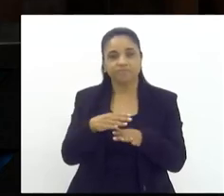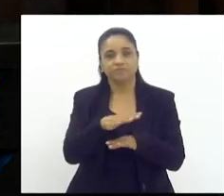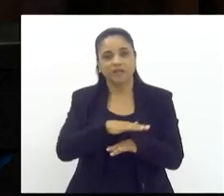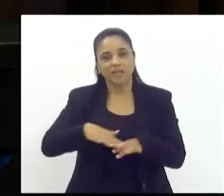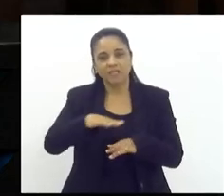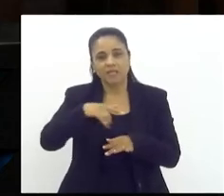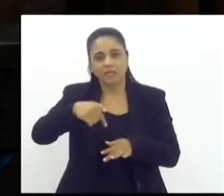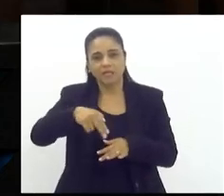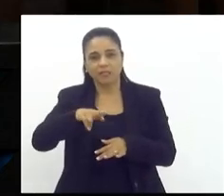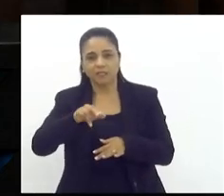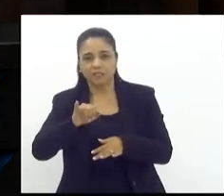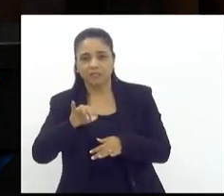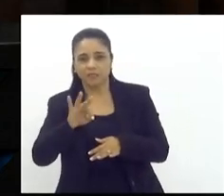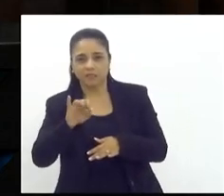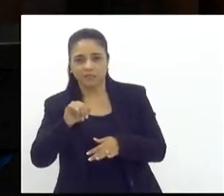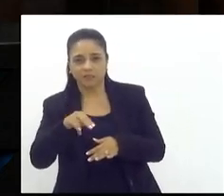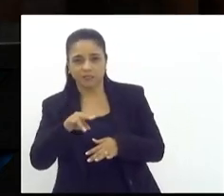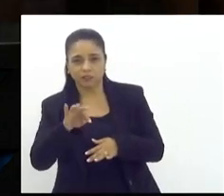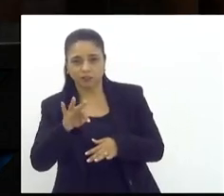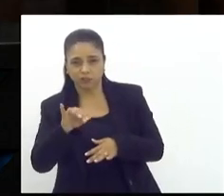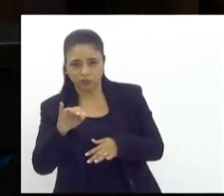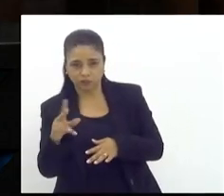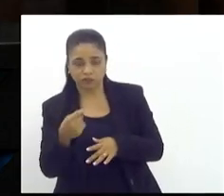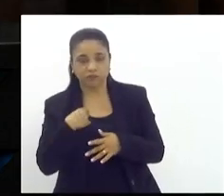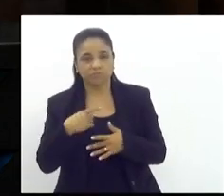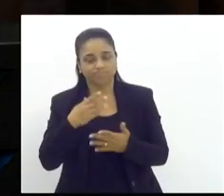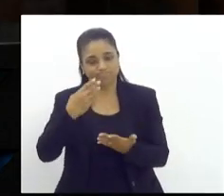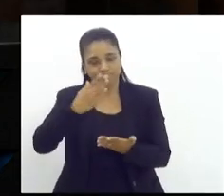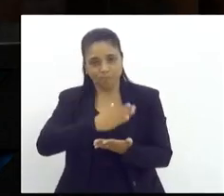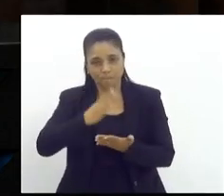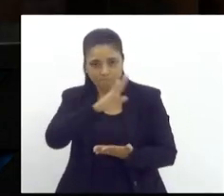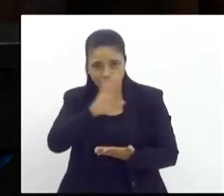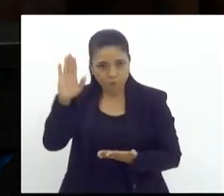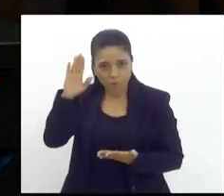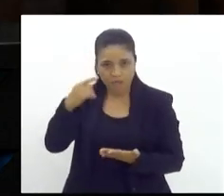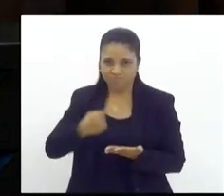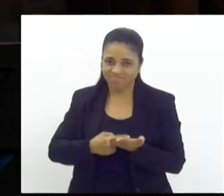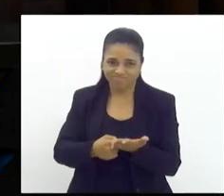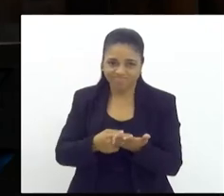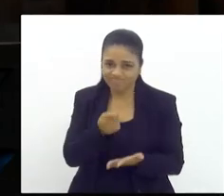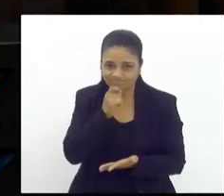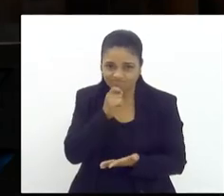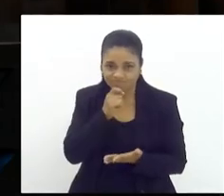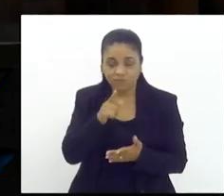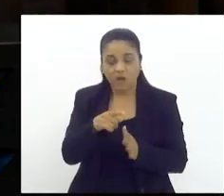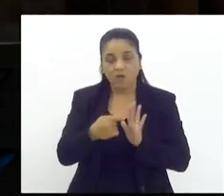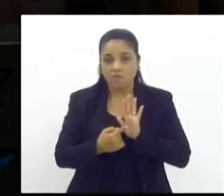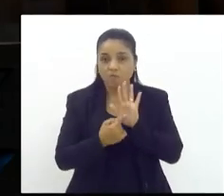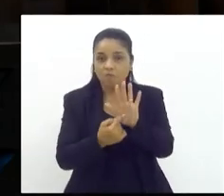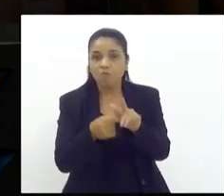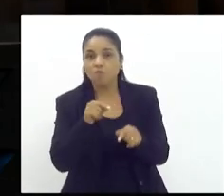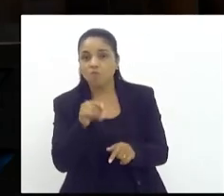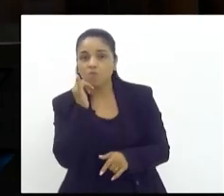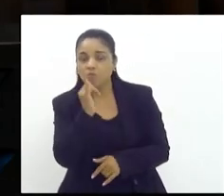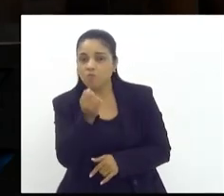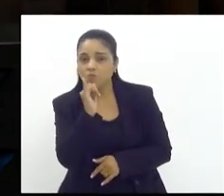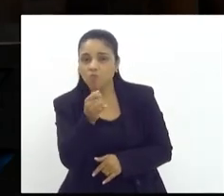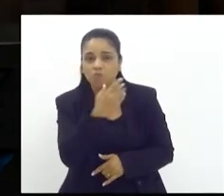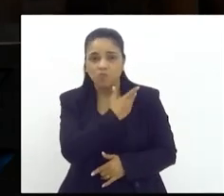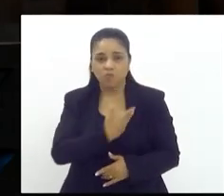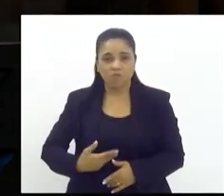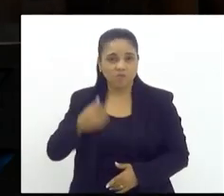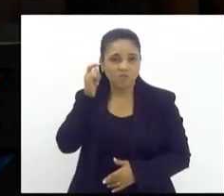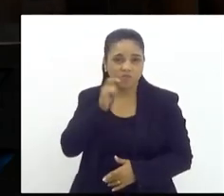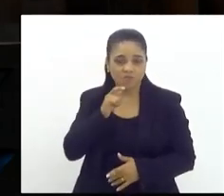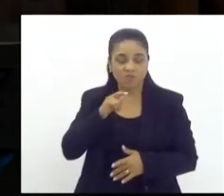cumprida foi anunciado pelos apoiadores locais do governador Cláudio Castro que aquele Conjunto Habitacional